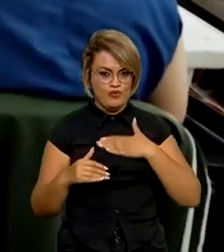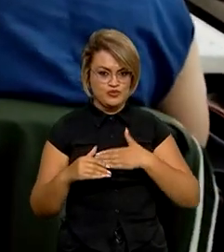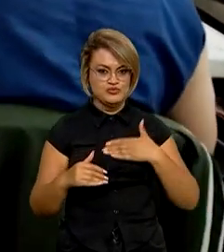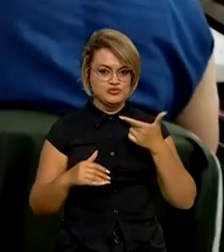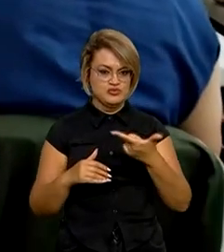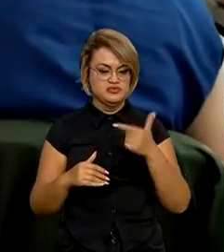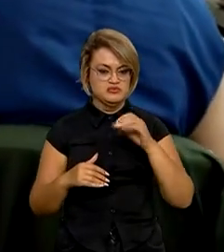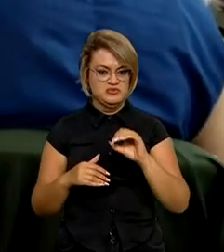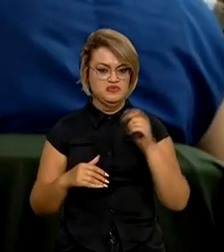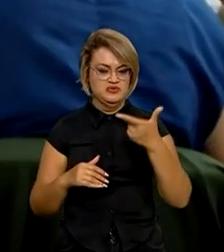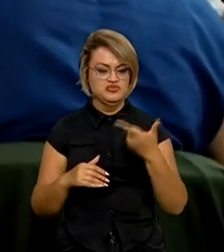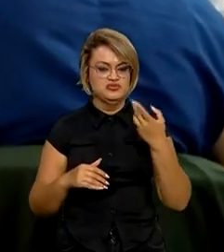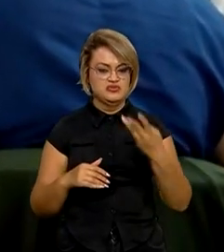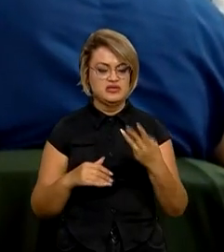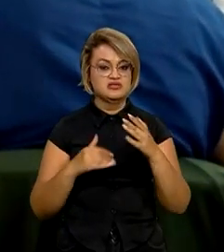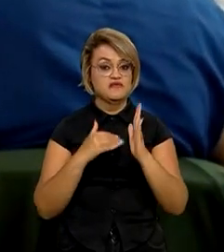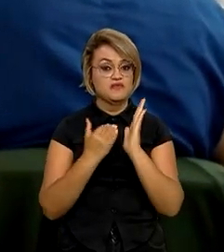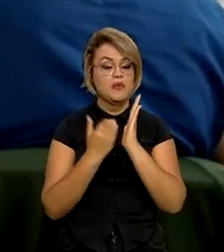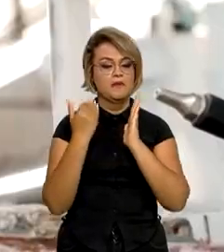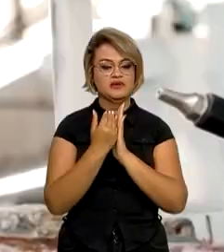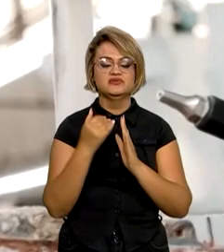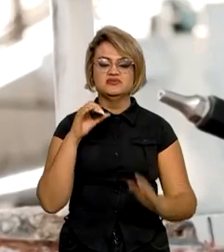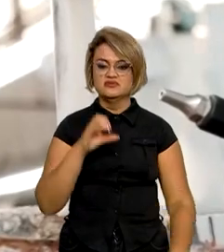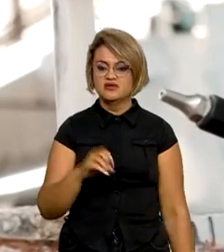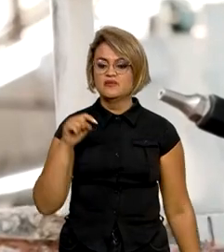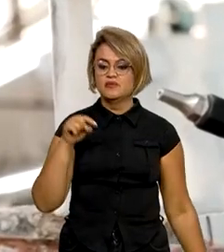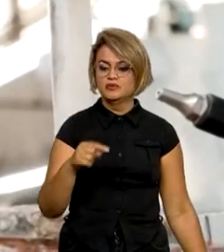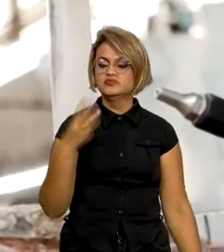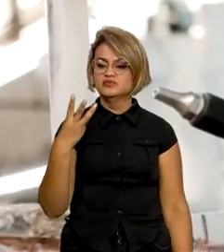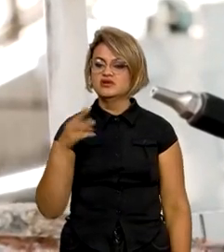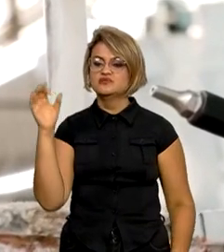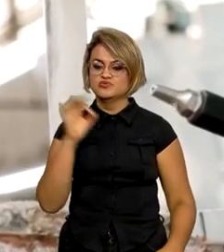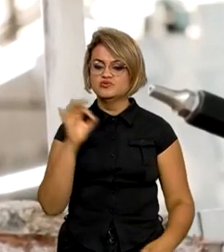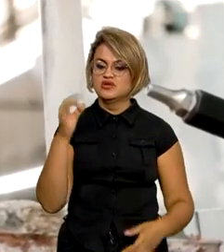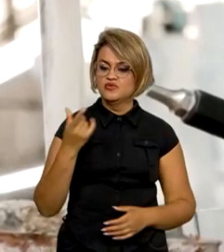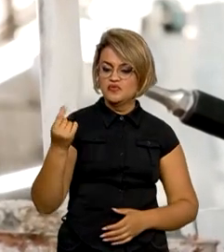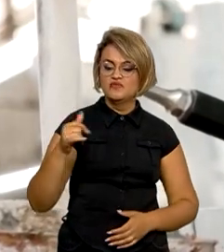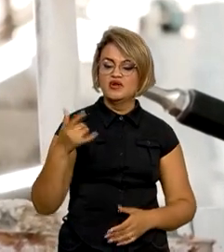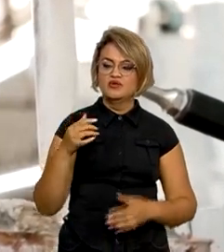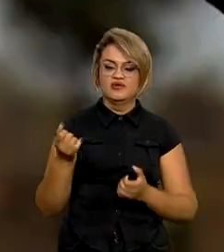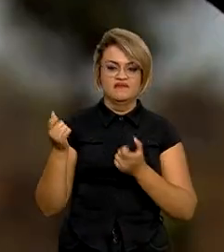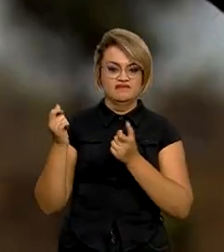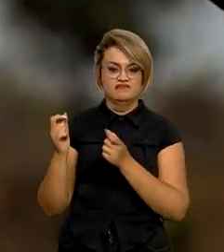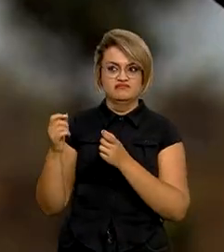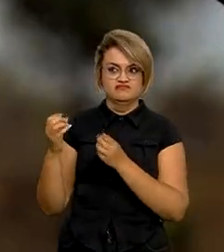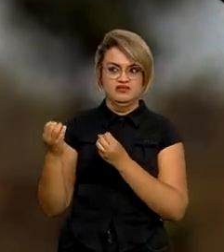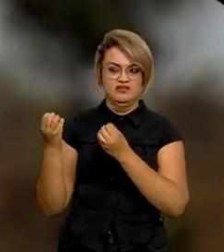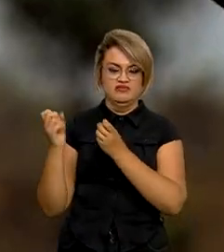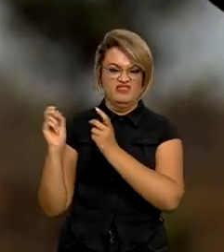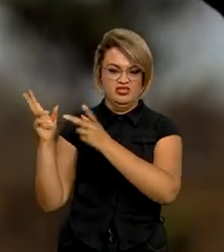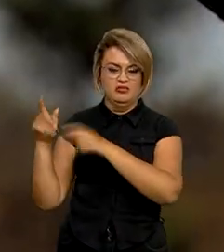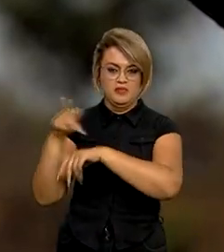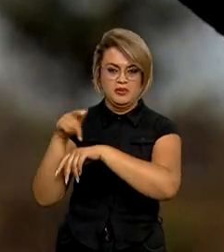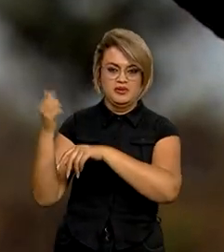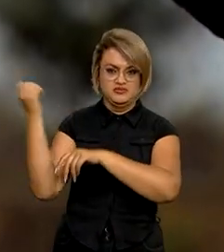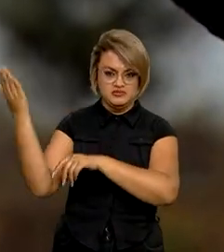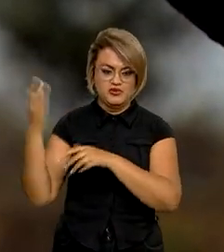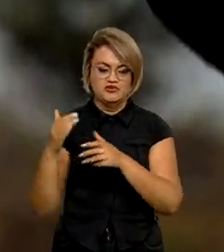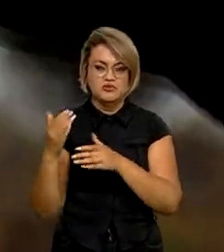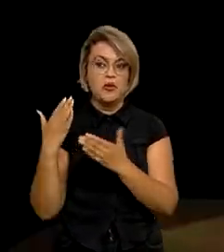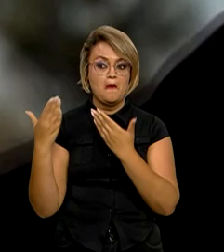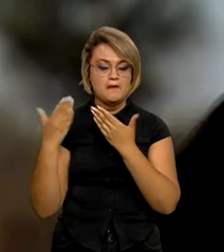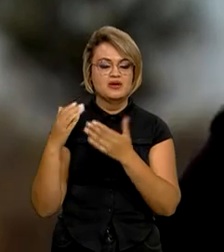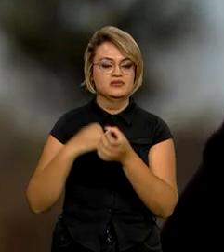2023, houve crescimento de 0,3% no valor exportado em relação ao mesmo período